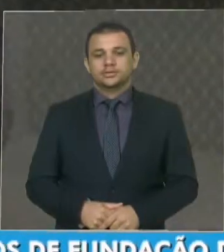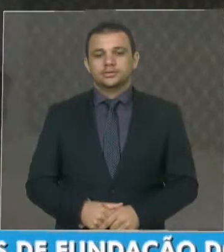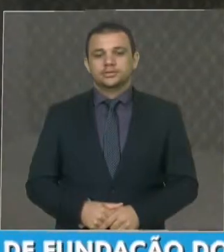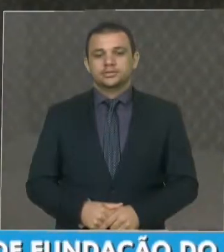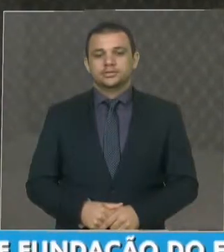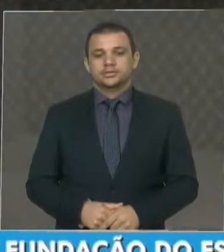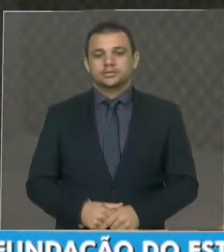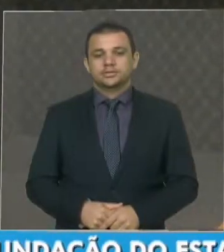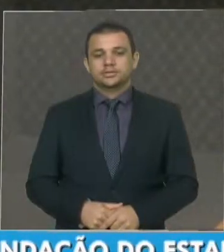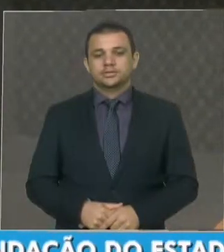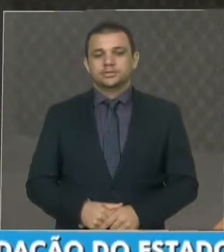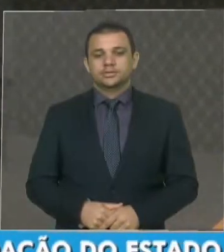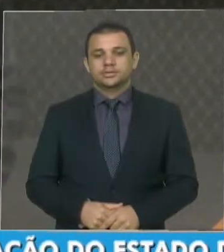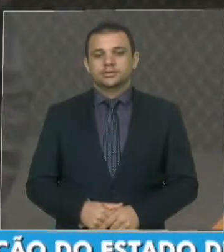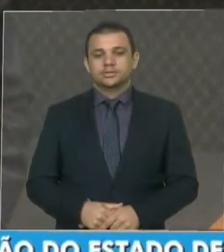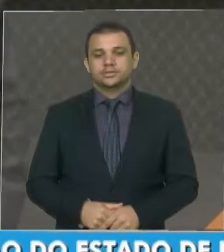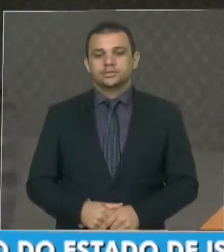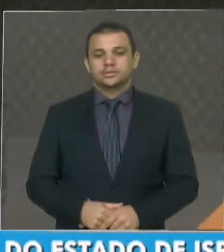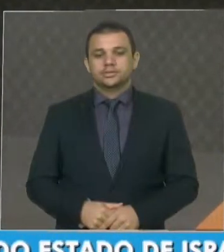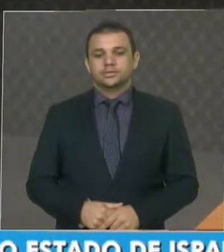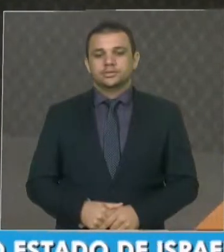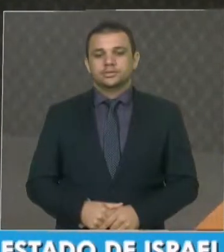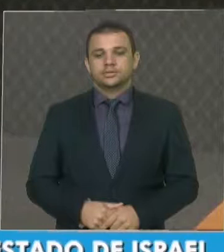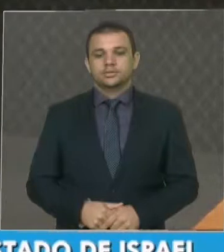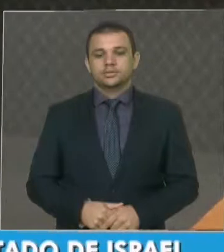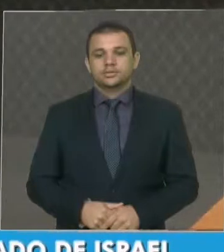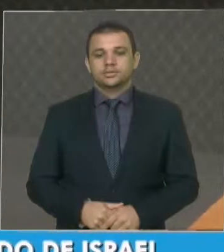Que horas são agora? À tarde ou...